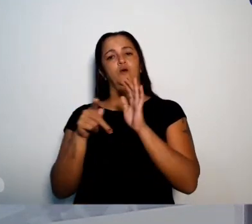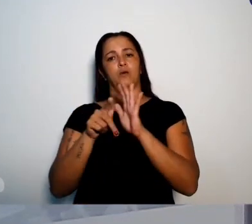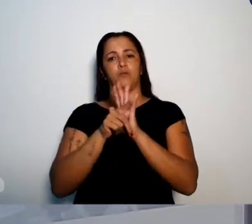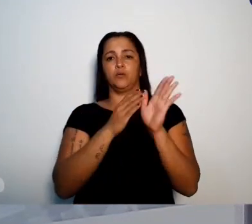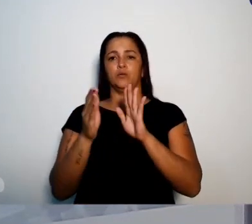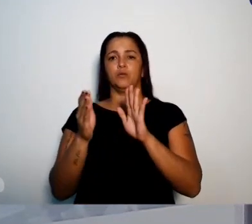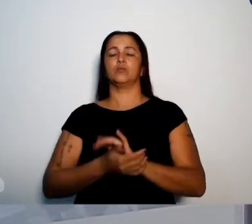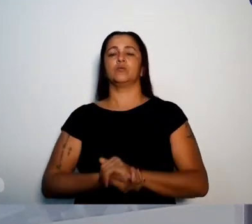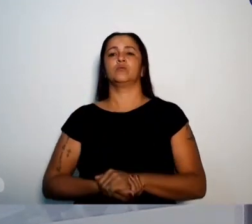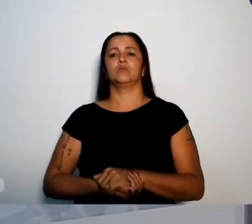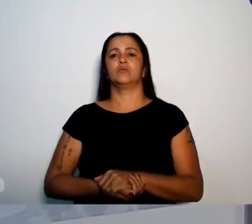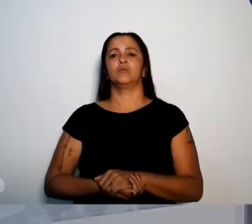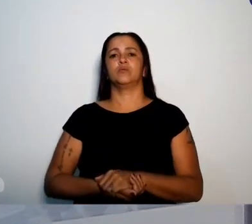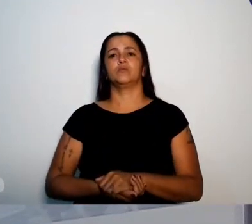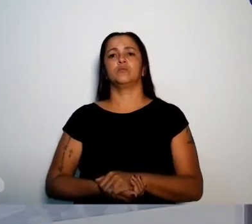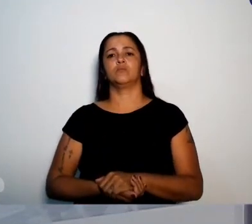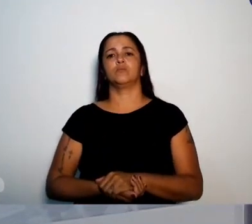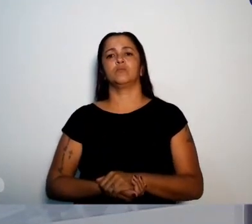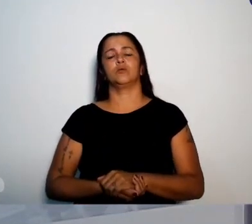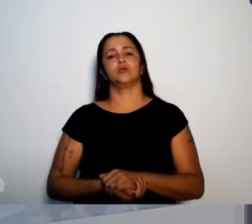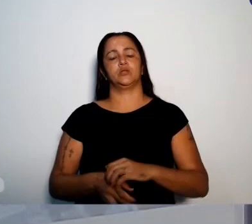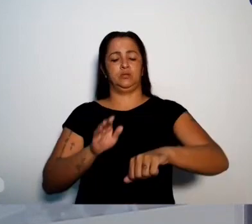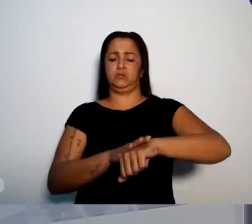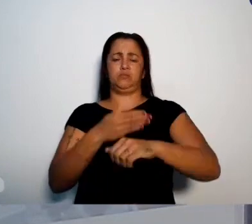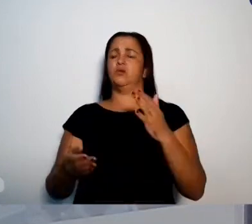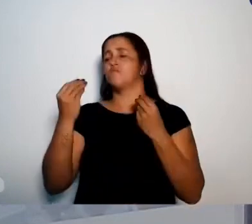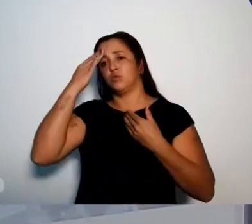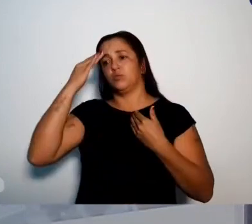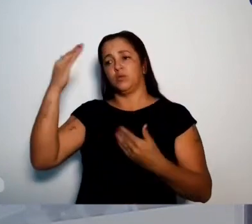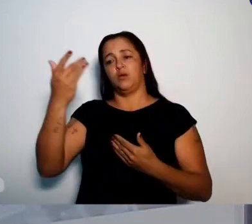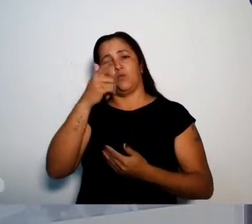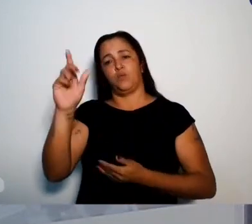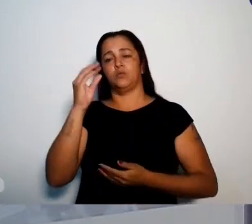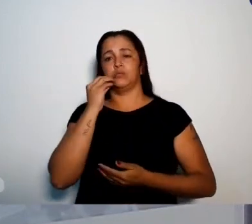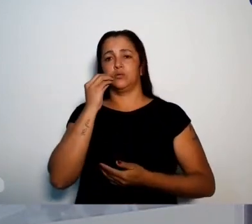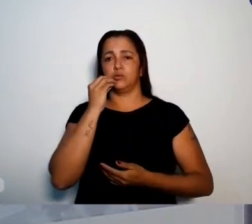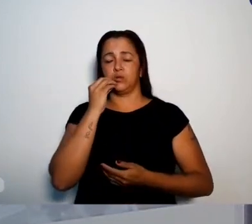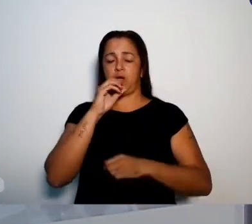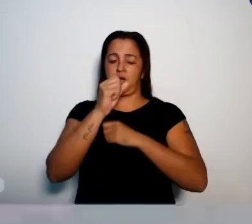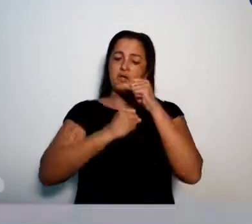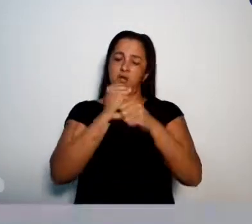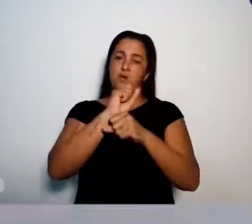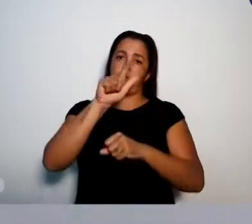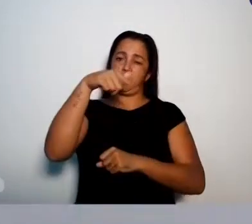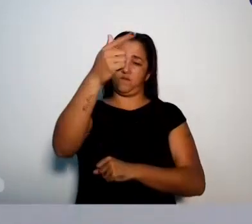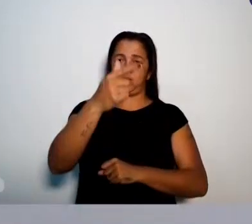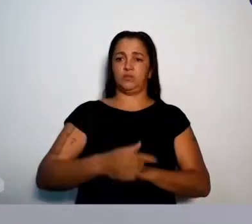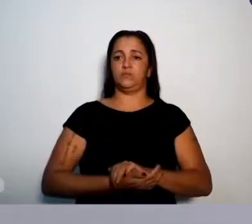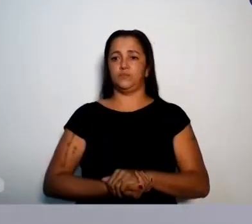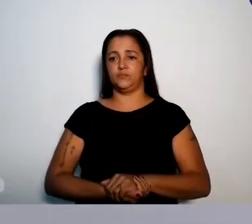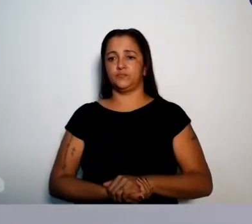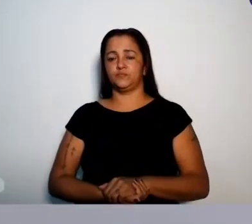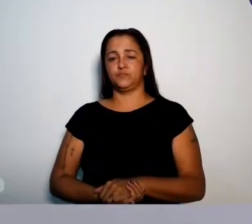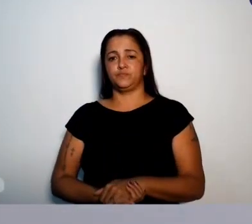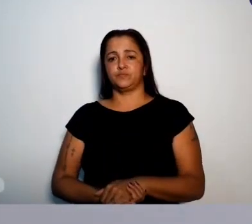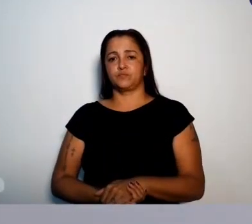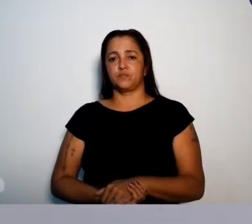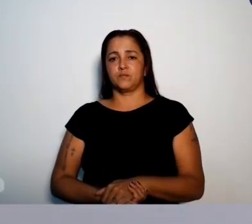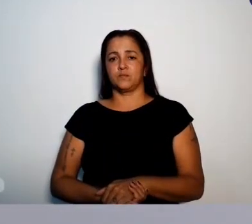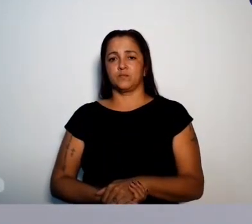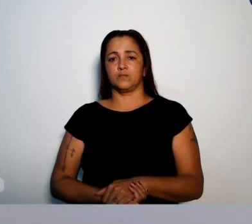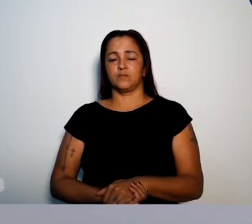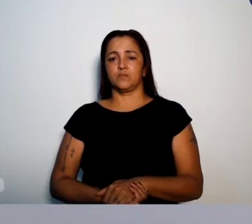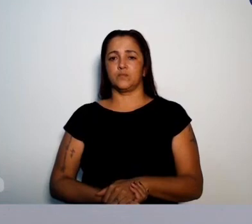Excelência, está encerrado, vereador. Tá, muito obrigado. Eu volto numa outra oportunidade. Até o ano que vem. Próximo vereador é